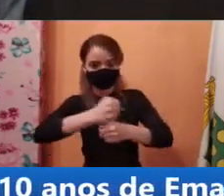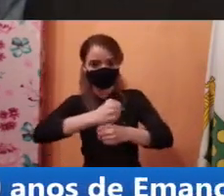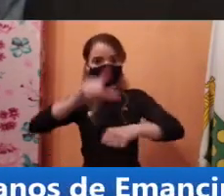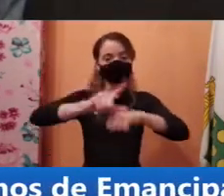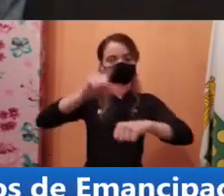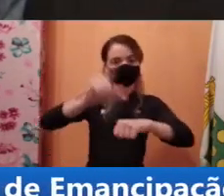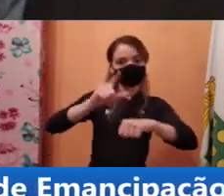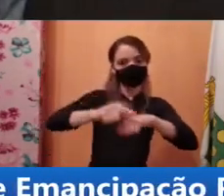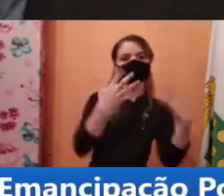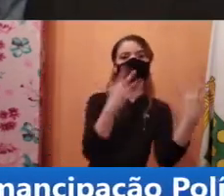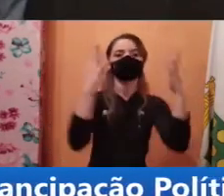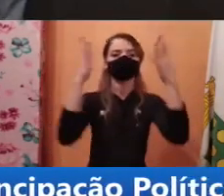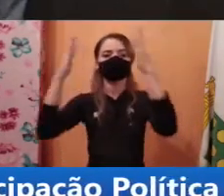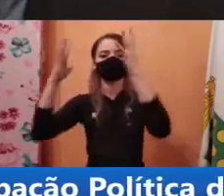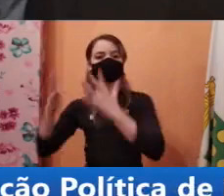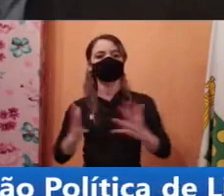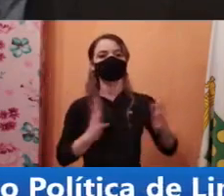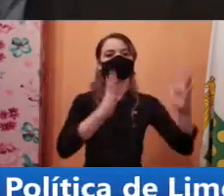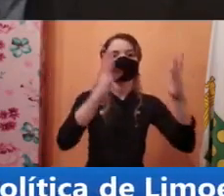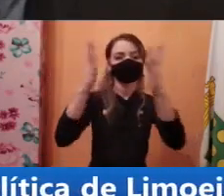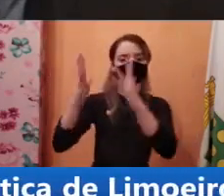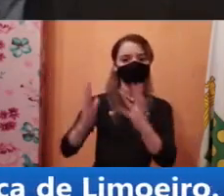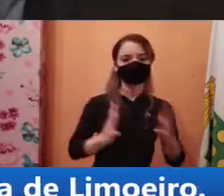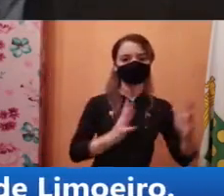anos, Limoeiro completou.